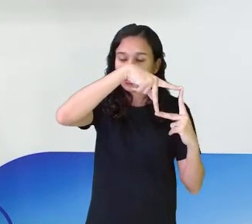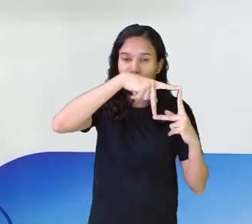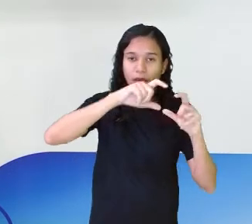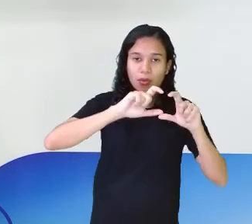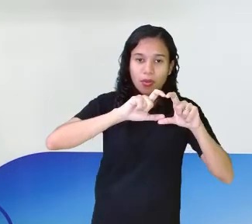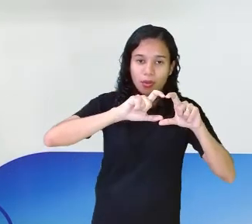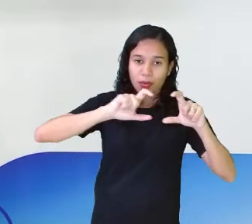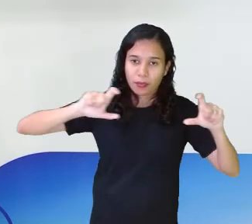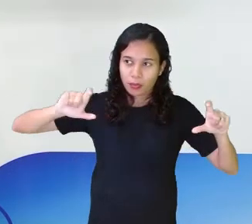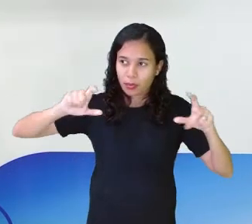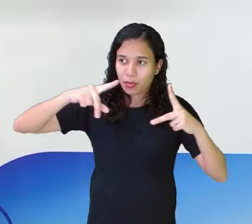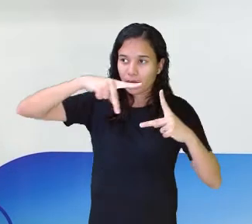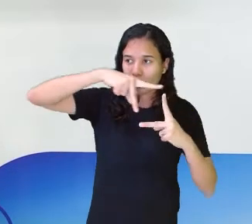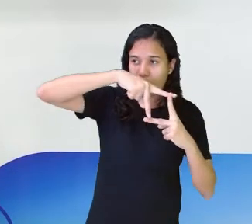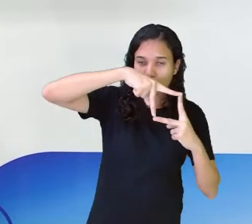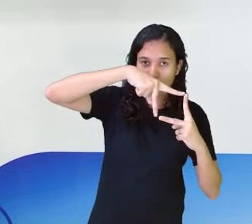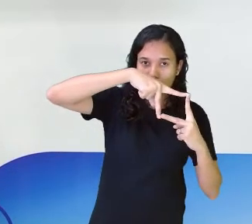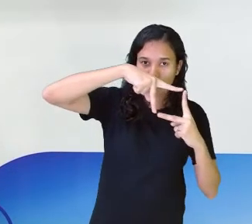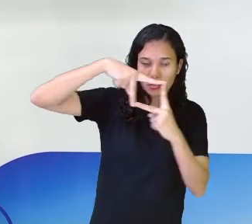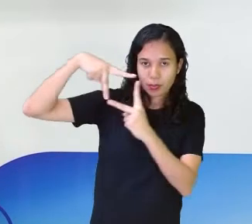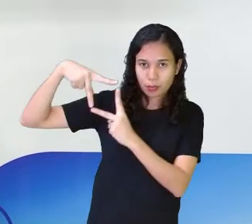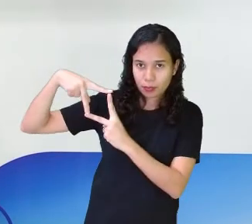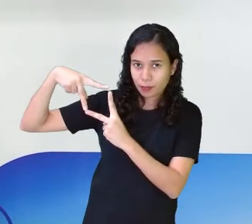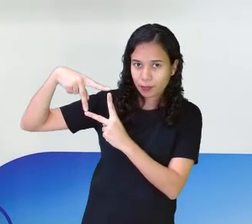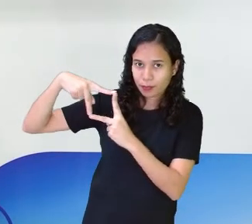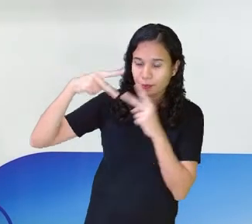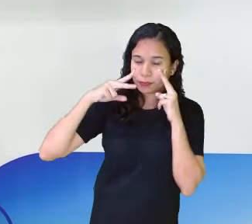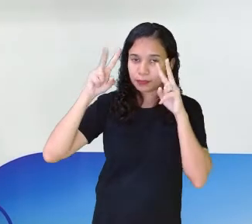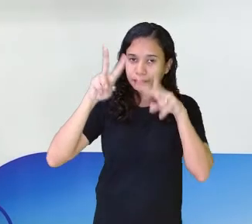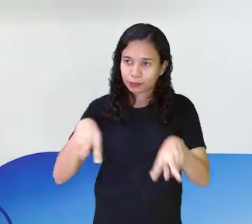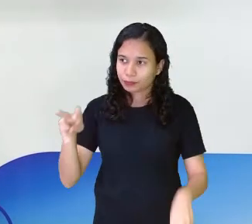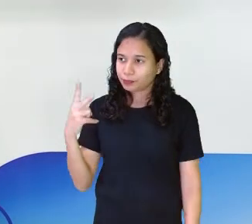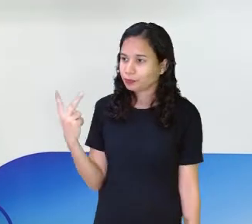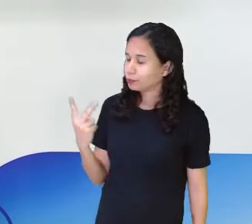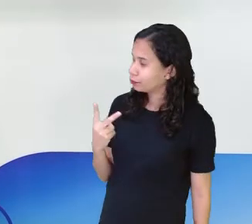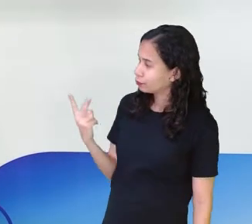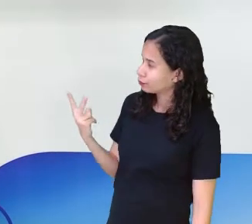faces quadradas. Olha aqui as faces